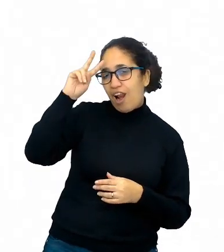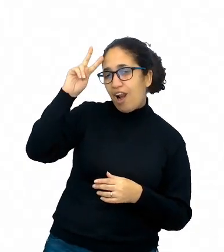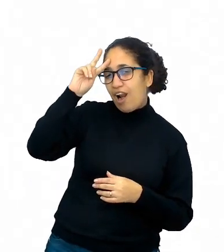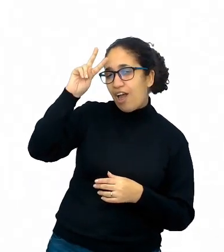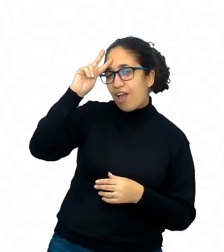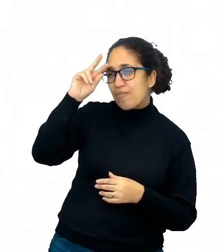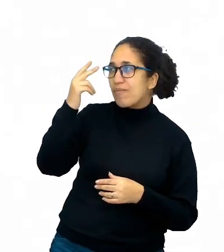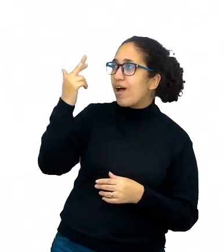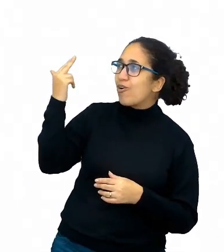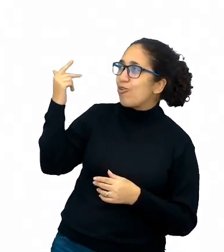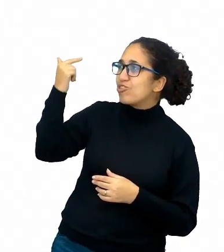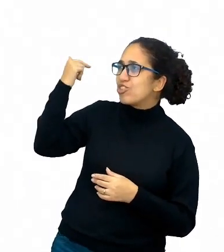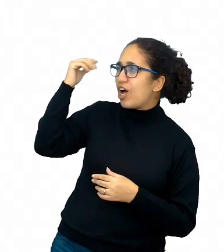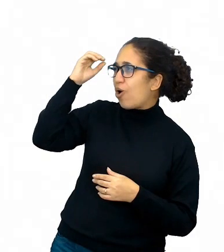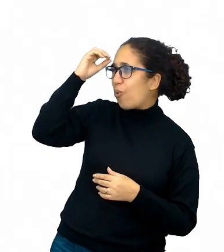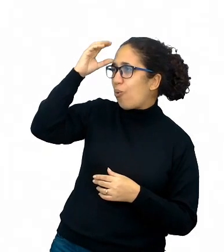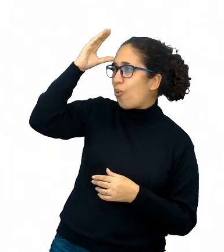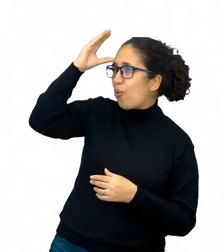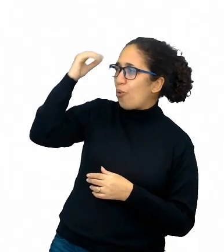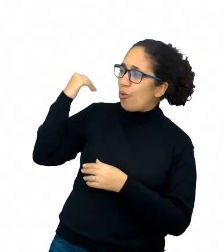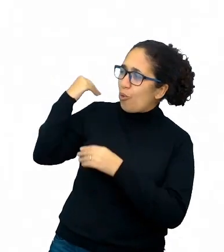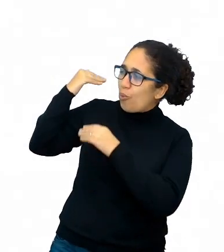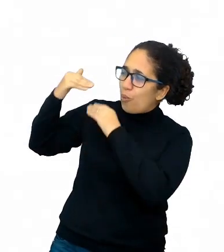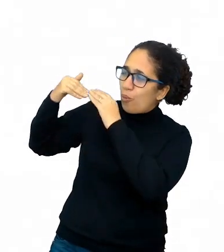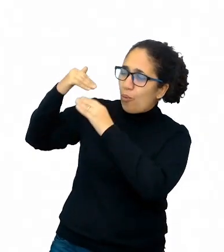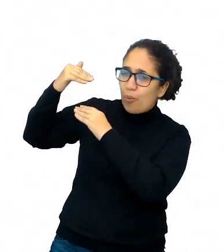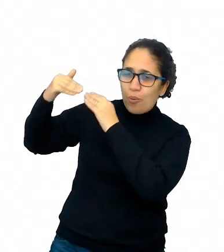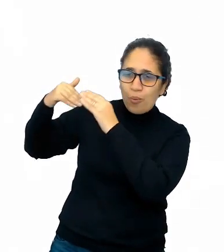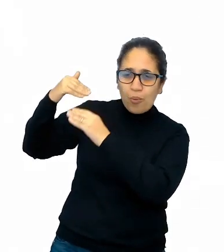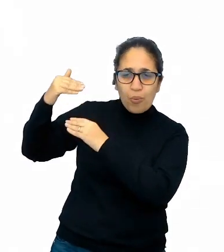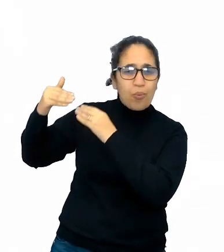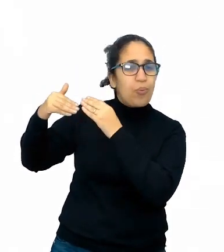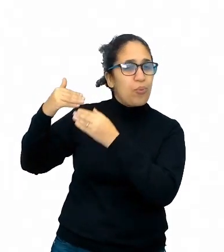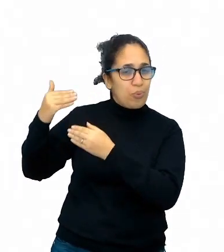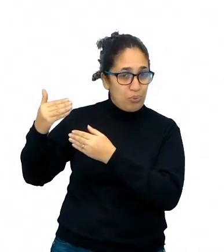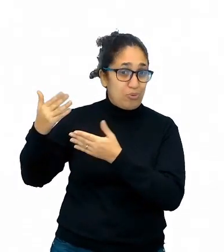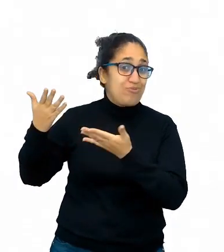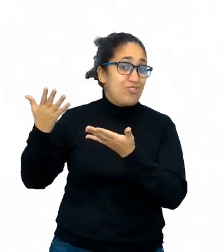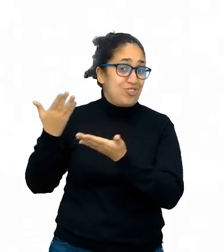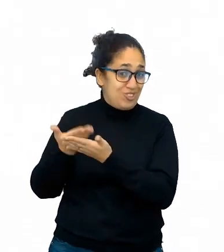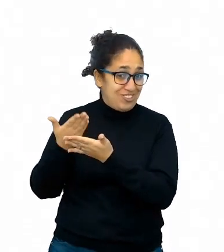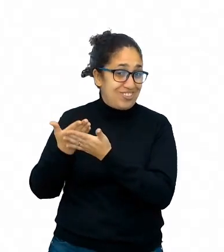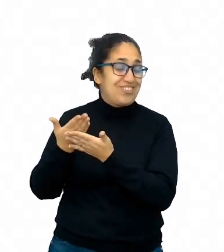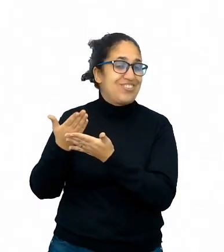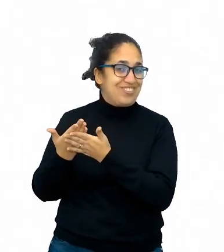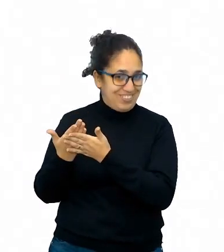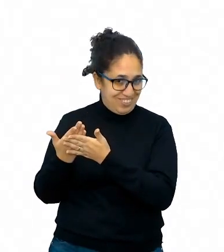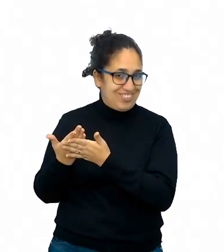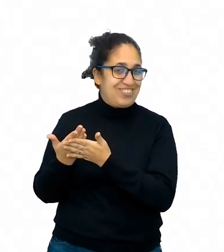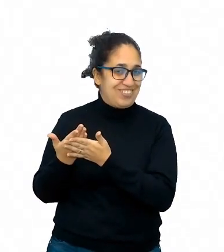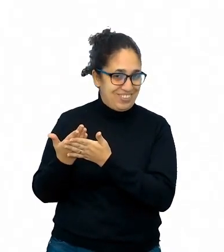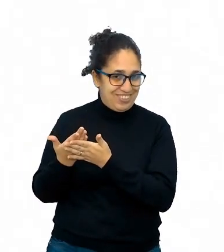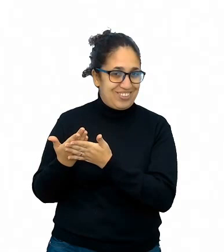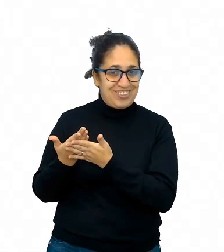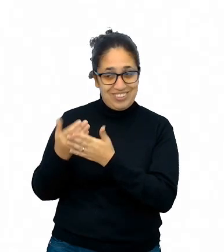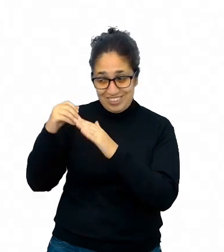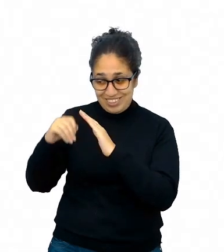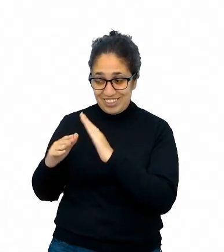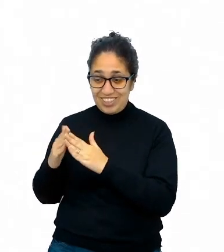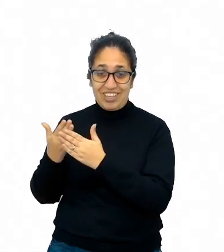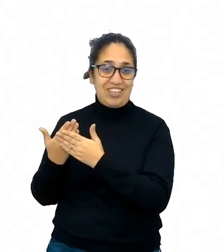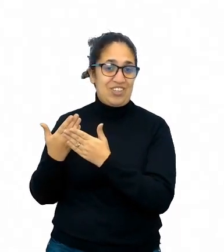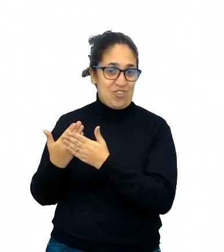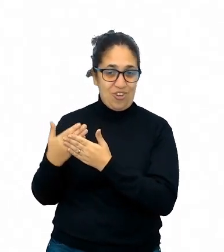de conhecimento que foi adquirido em todo o trajeto, né, desse estudante na